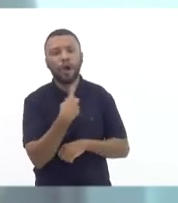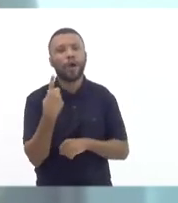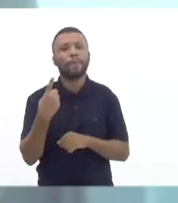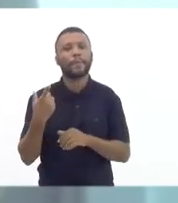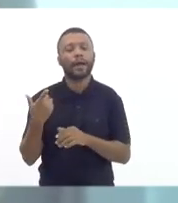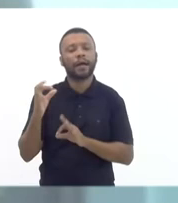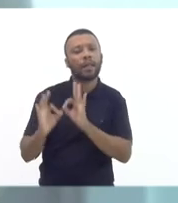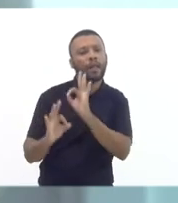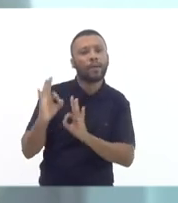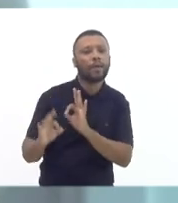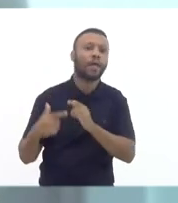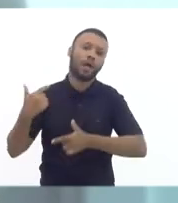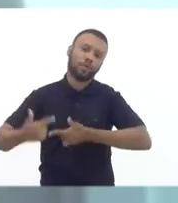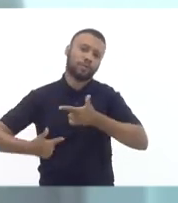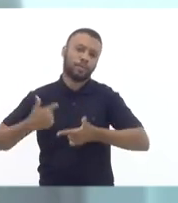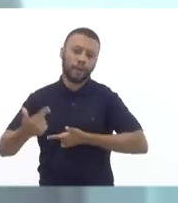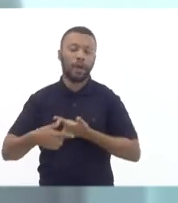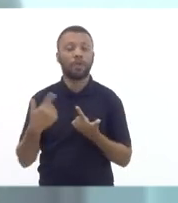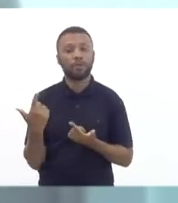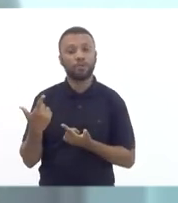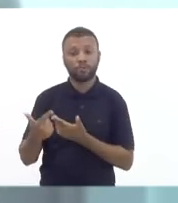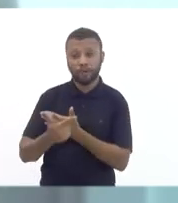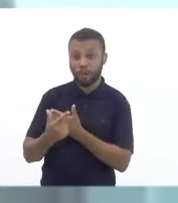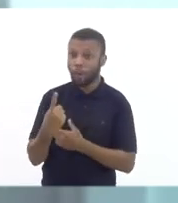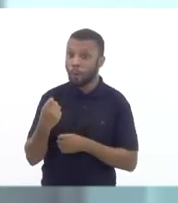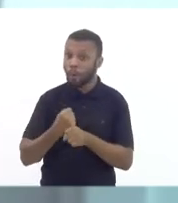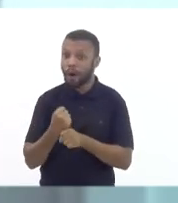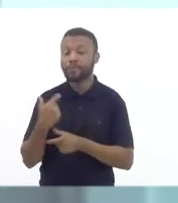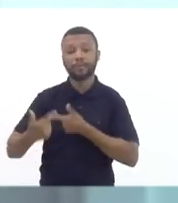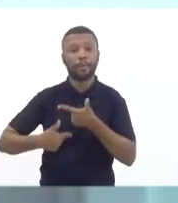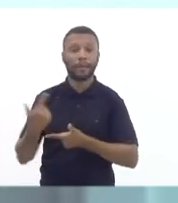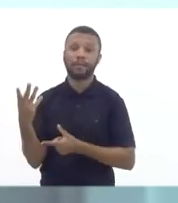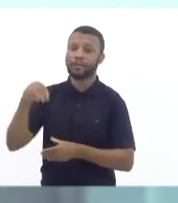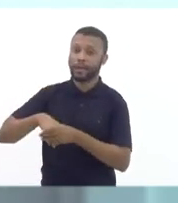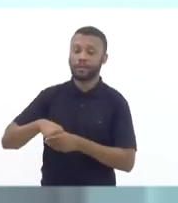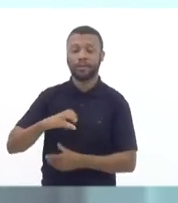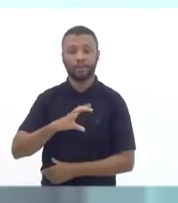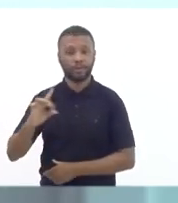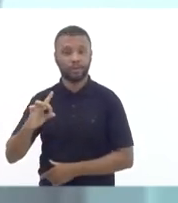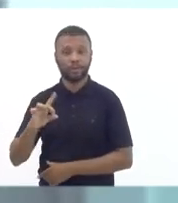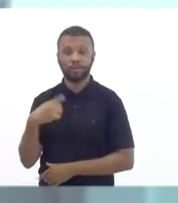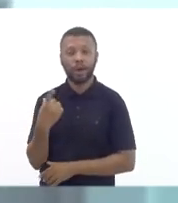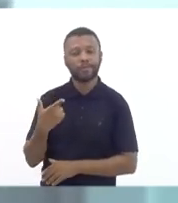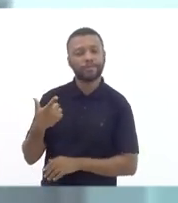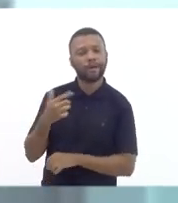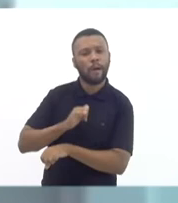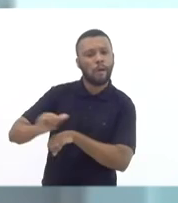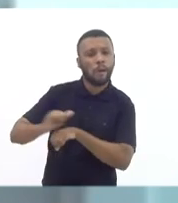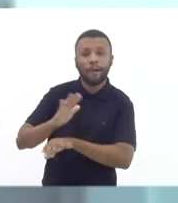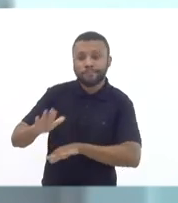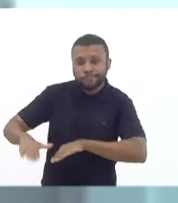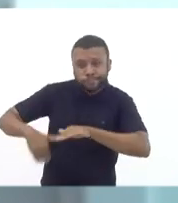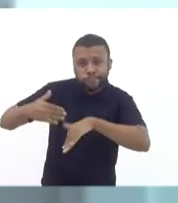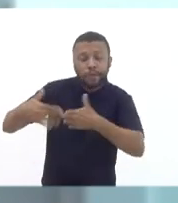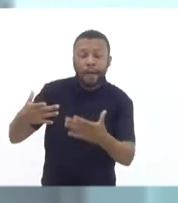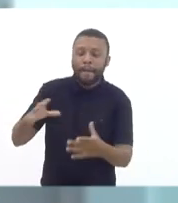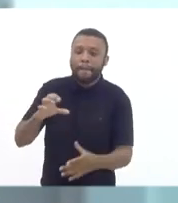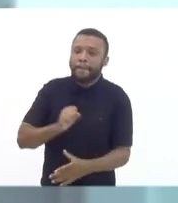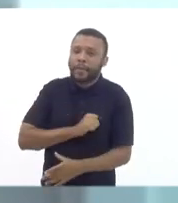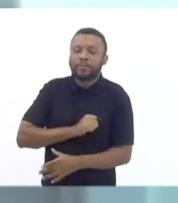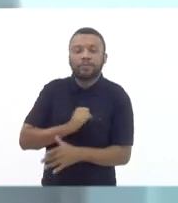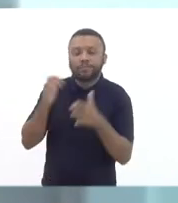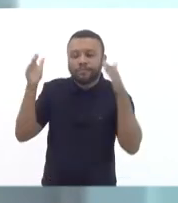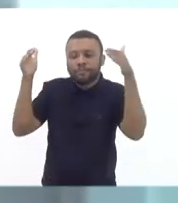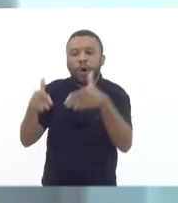tipo de trabalho. A gente mostra... Eu estou na coordenadoria há um ano. A gente vem procurando desenvolver política pública para melhorar. A paixão dela é muito grande em relação a